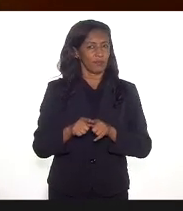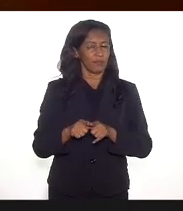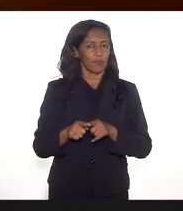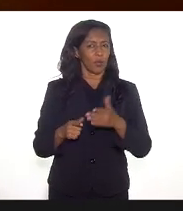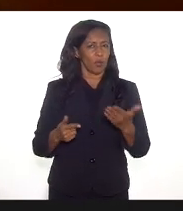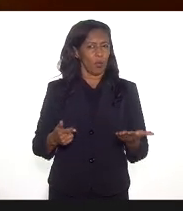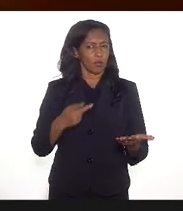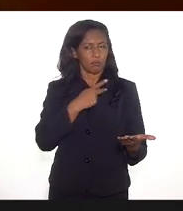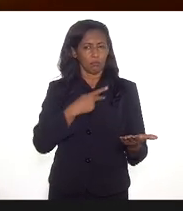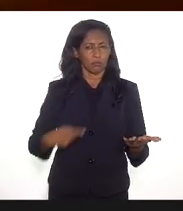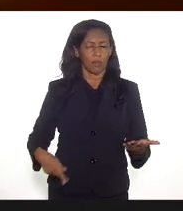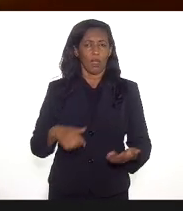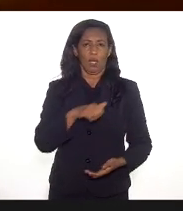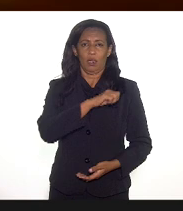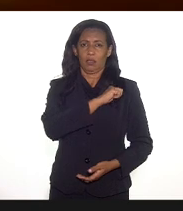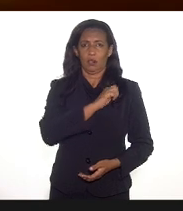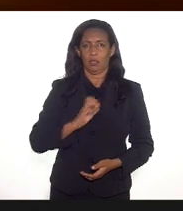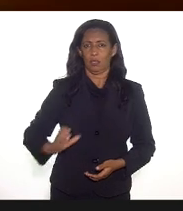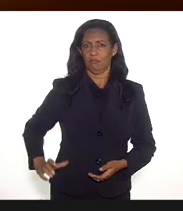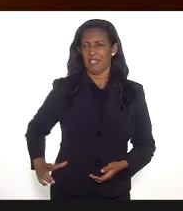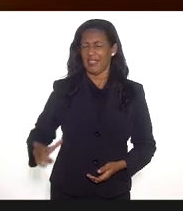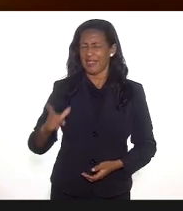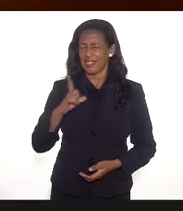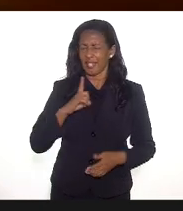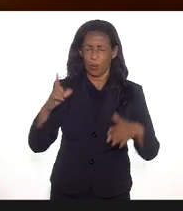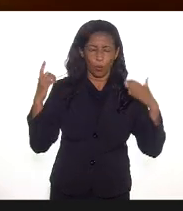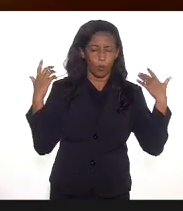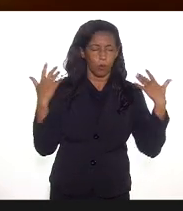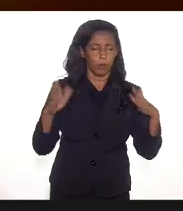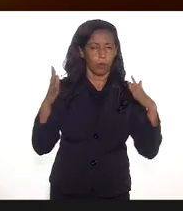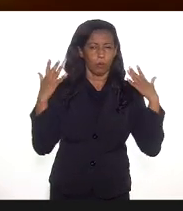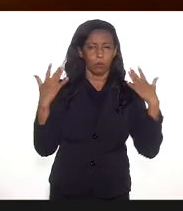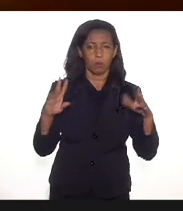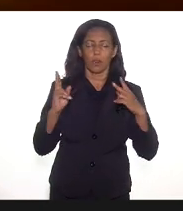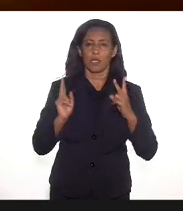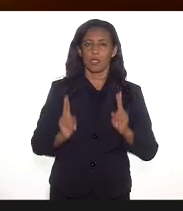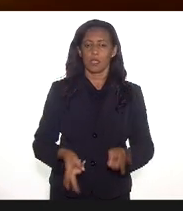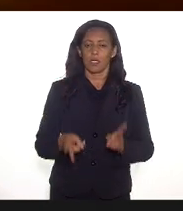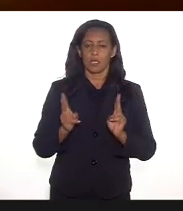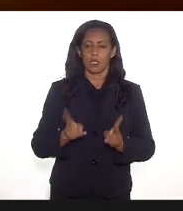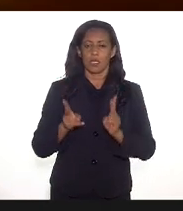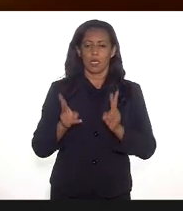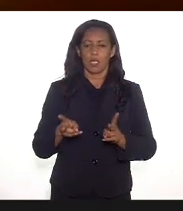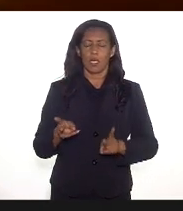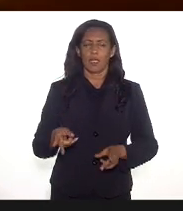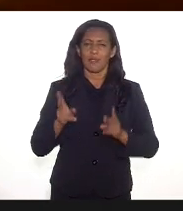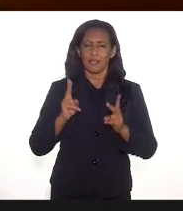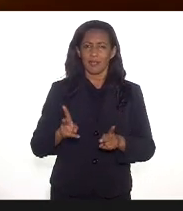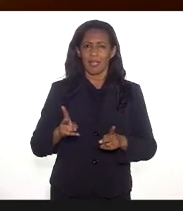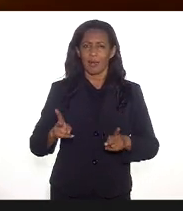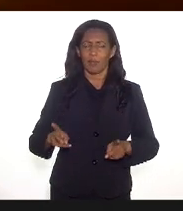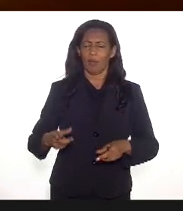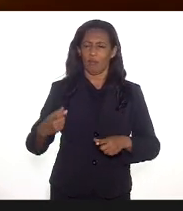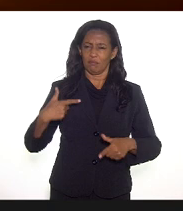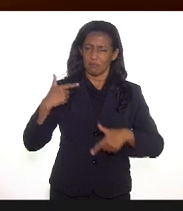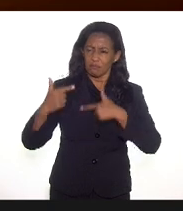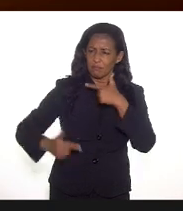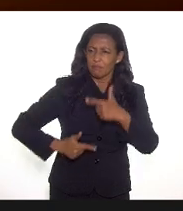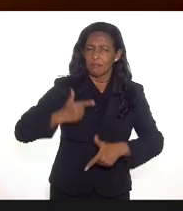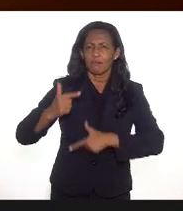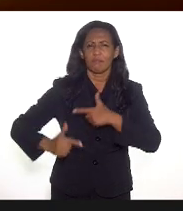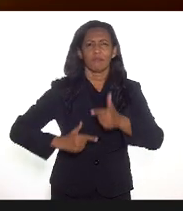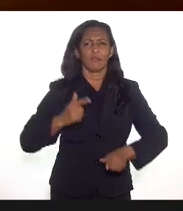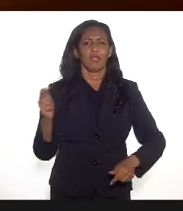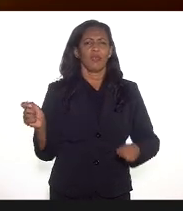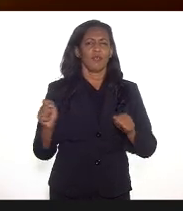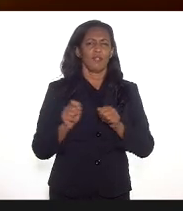André Ciliano tem o nosso aplauso sempre, porque está sempre na luta e fazendo acontecer